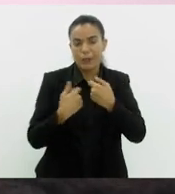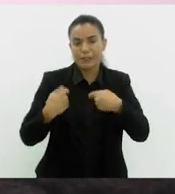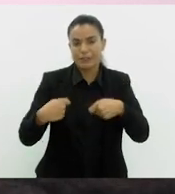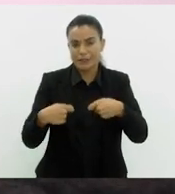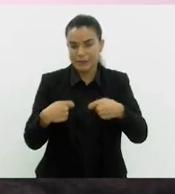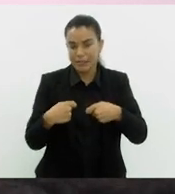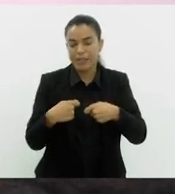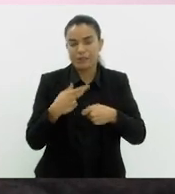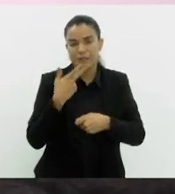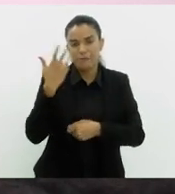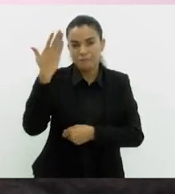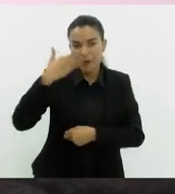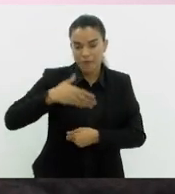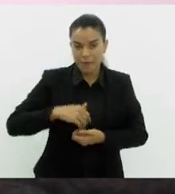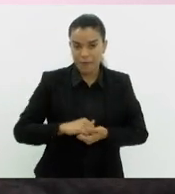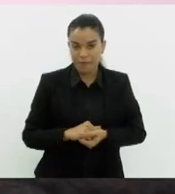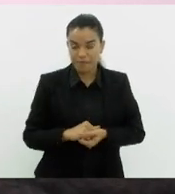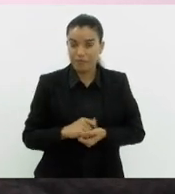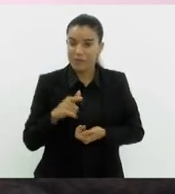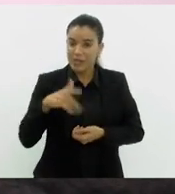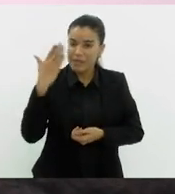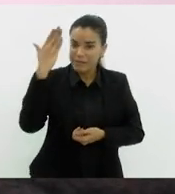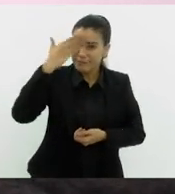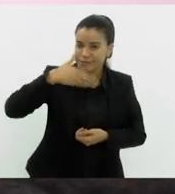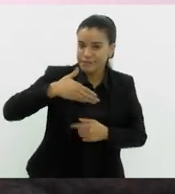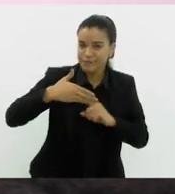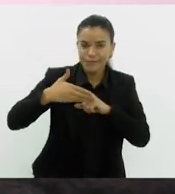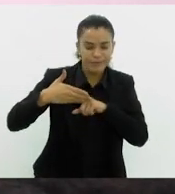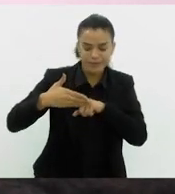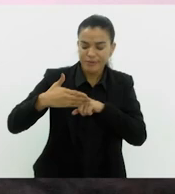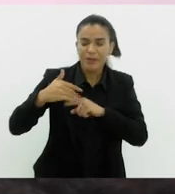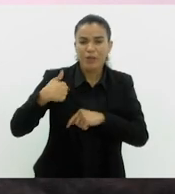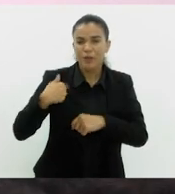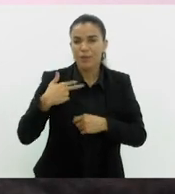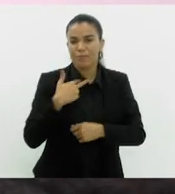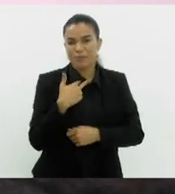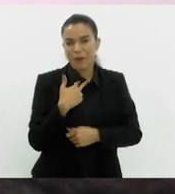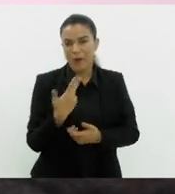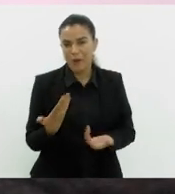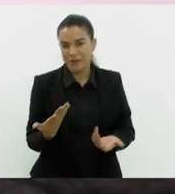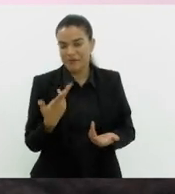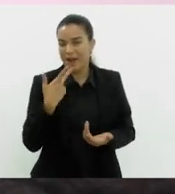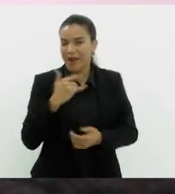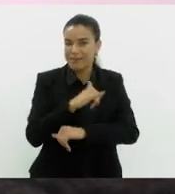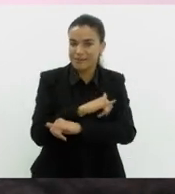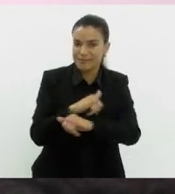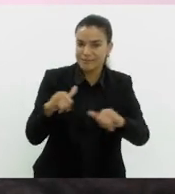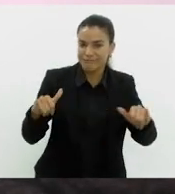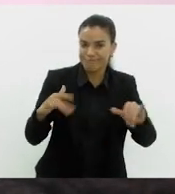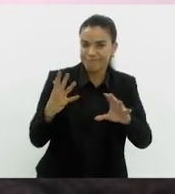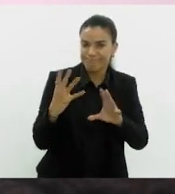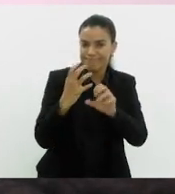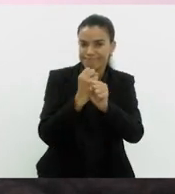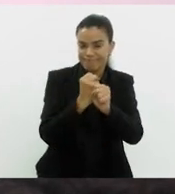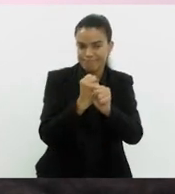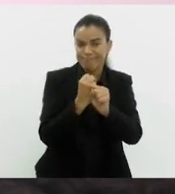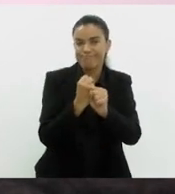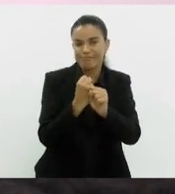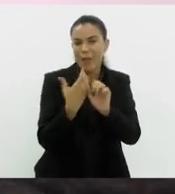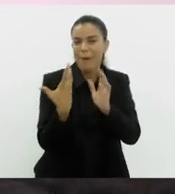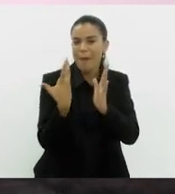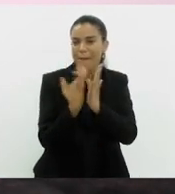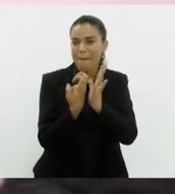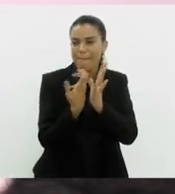necessidade ainda de evidenciar. E, nessa evidência, a gente não pode deixar de relembrar esse dado que, para mim, continua sendo o dado